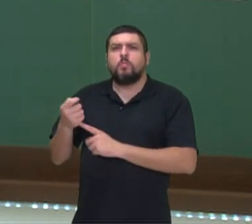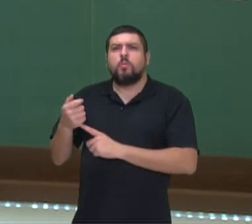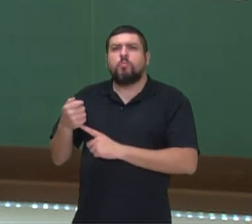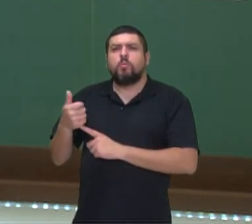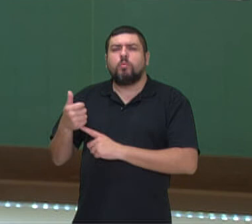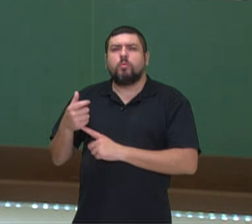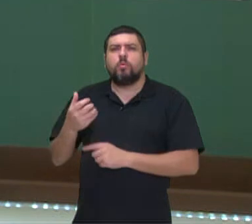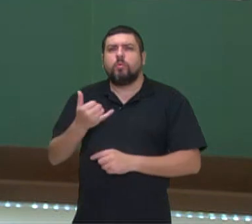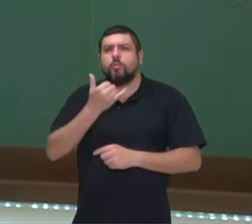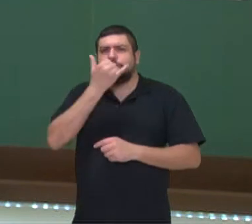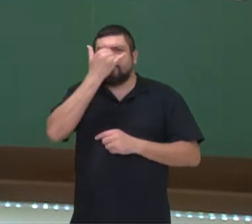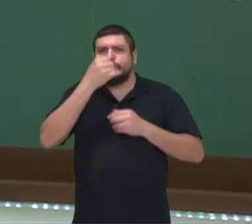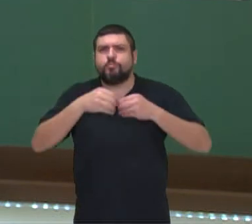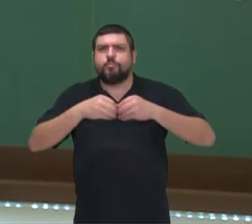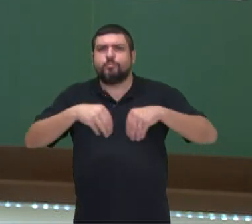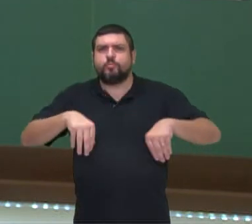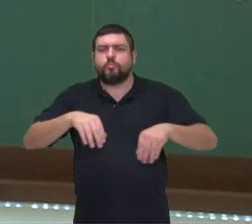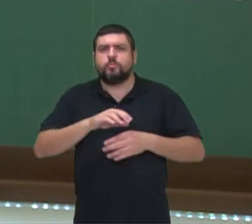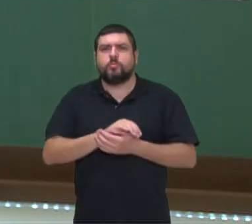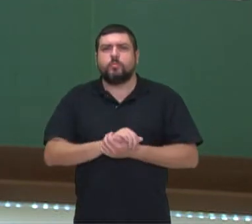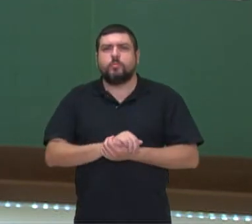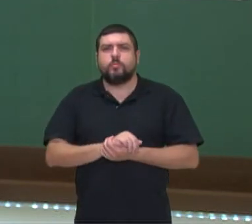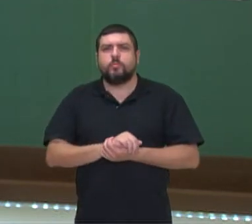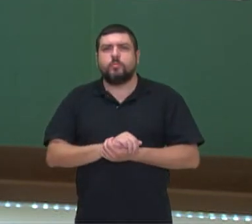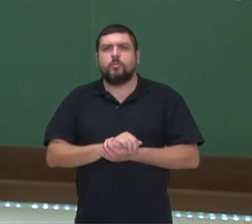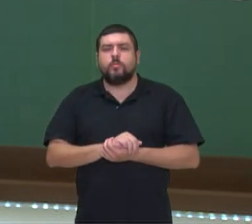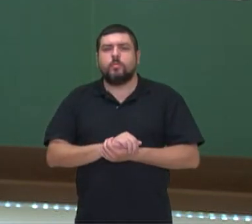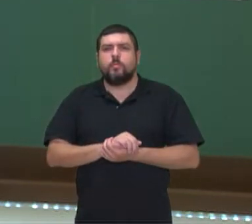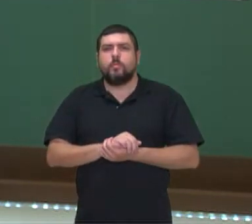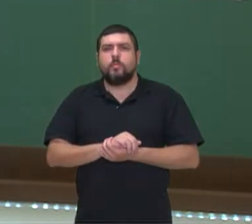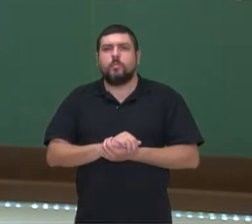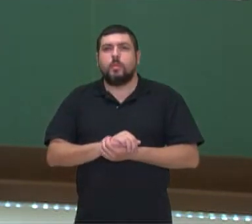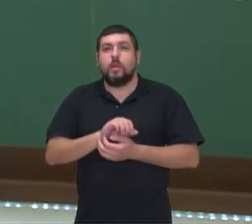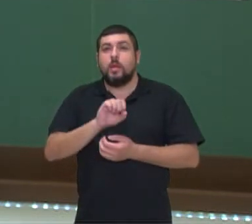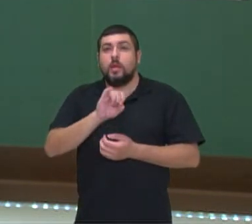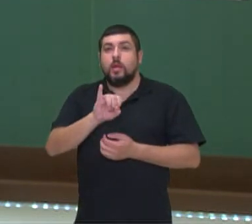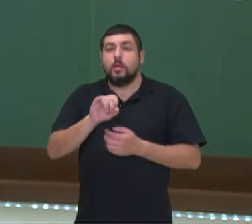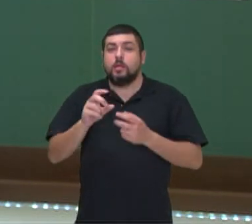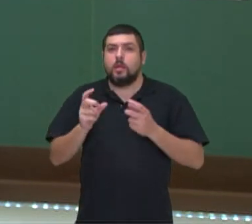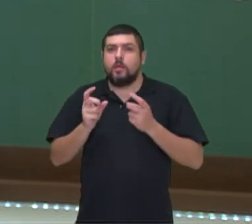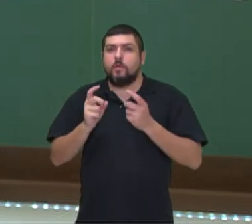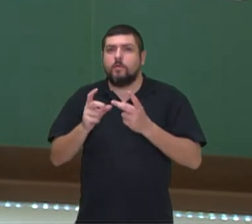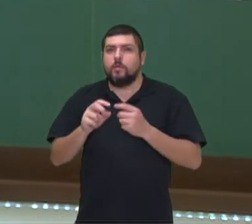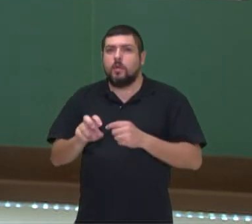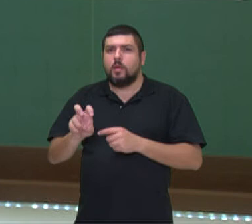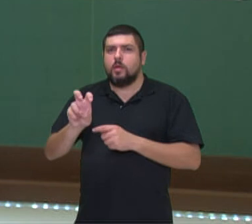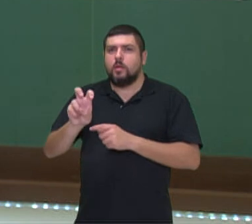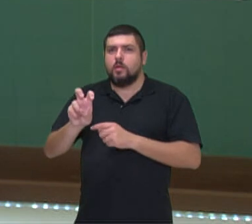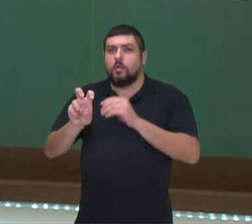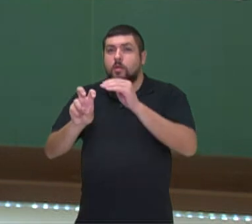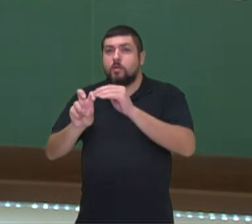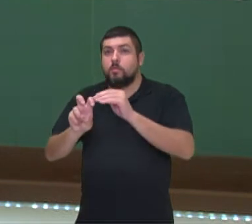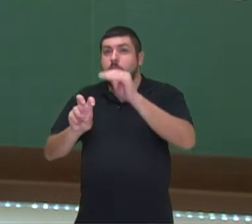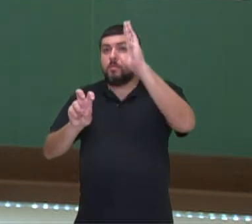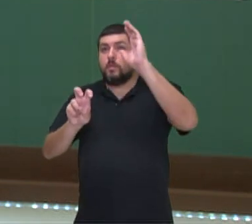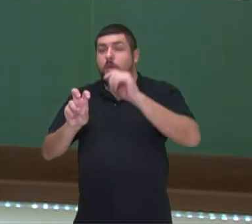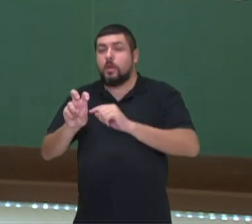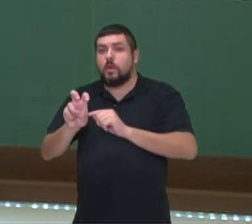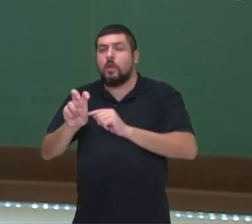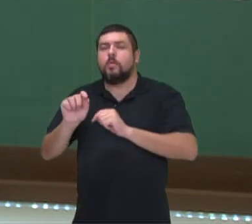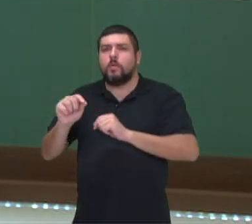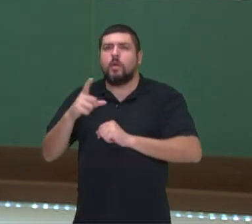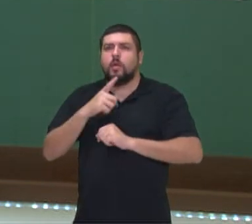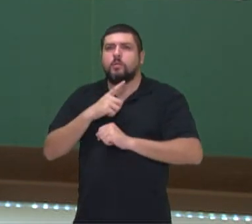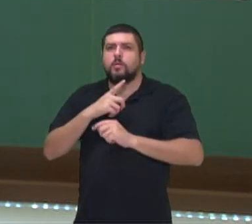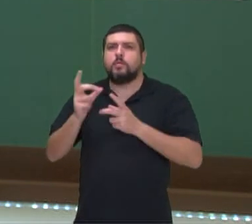bom? E se, nesse caso, ela vender mais que 5 camisetas, aí o lucro dela vai começar a chegar, vai aumentar,